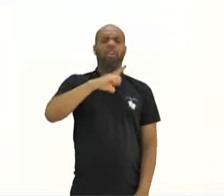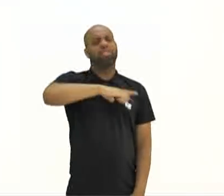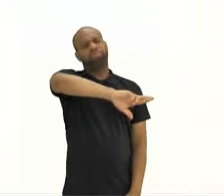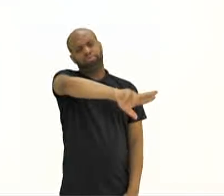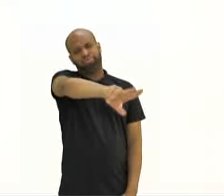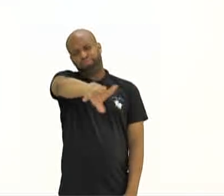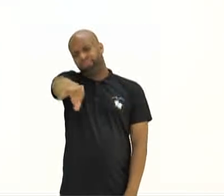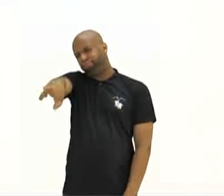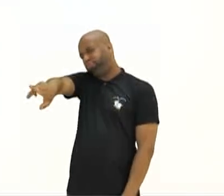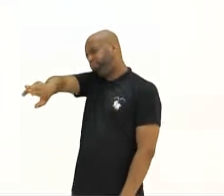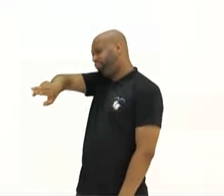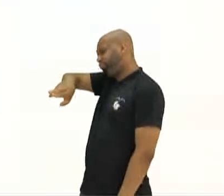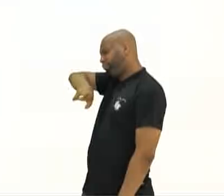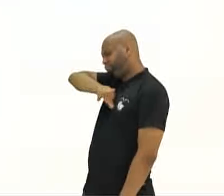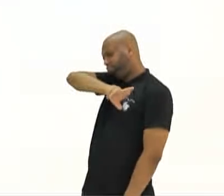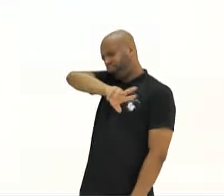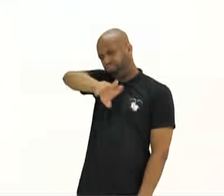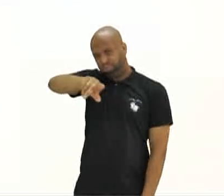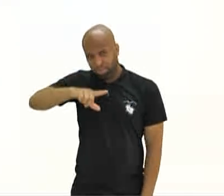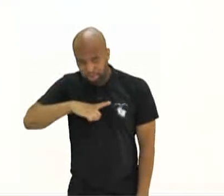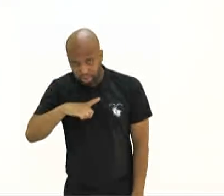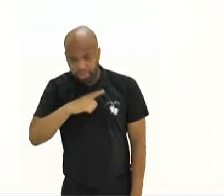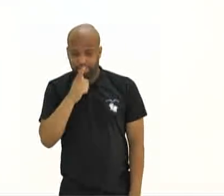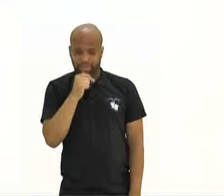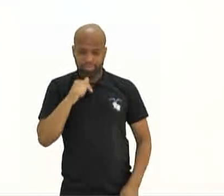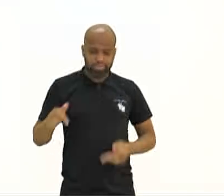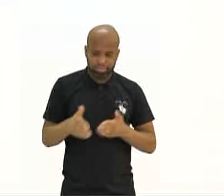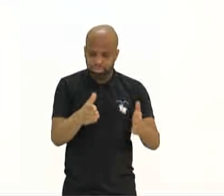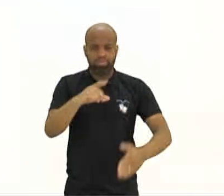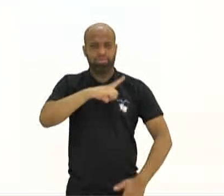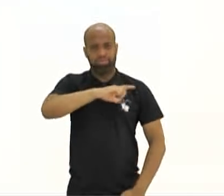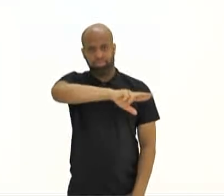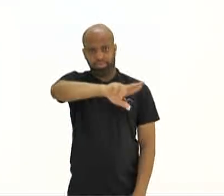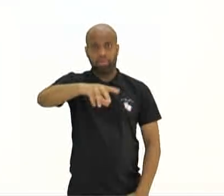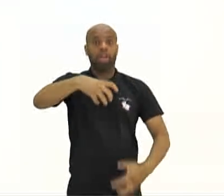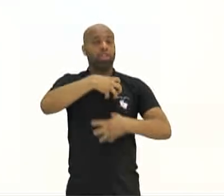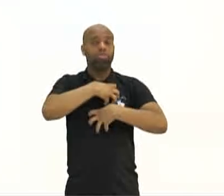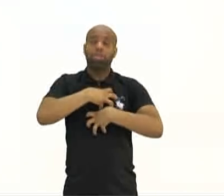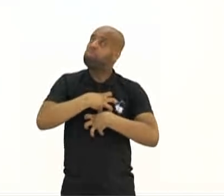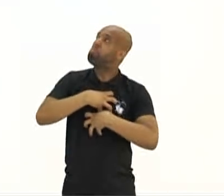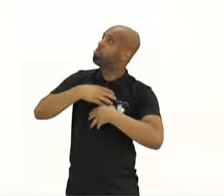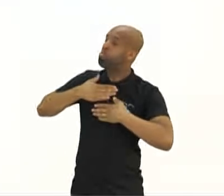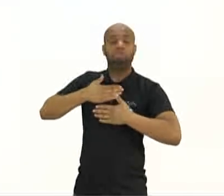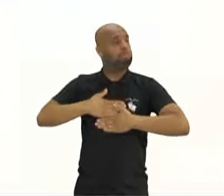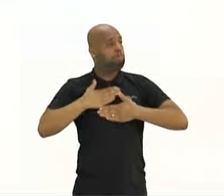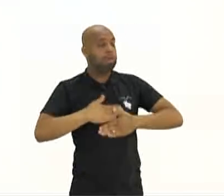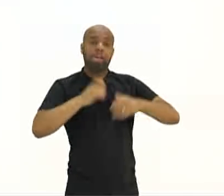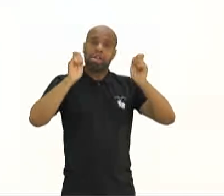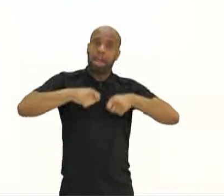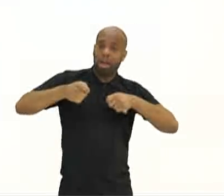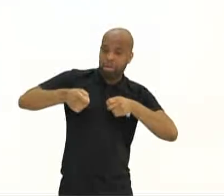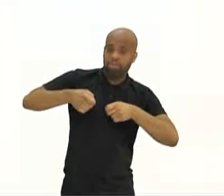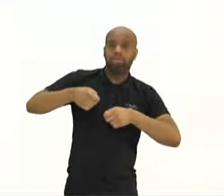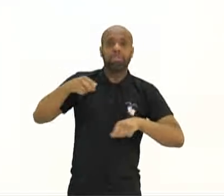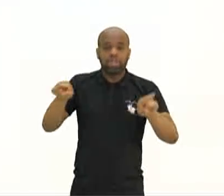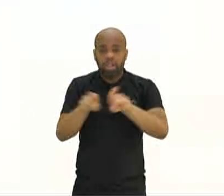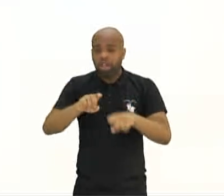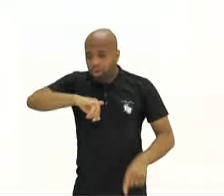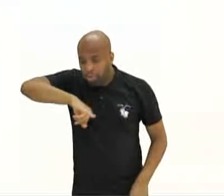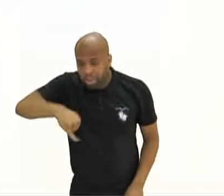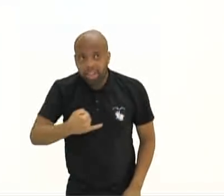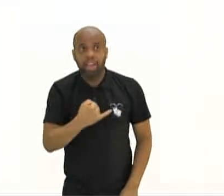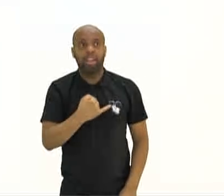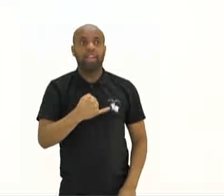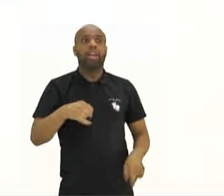infindas, isso é, infinitas, tem bastante. E em tal maneira é graciosa que, querendo-a aproveitar,